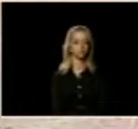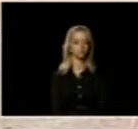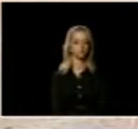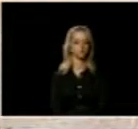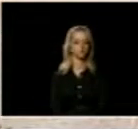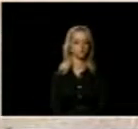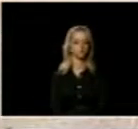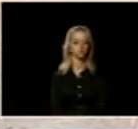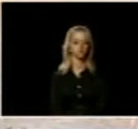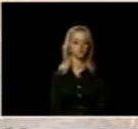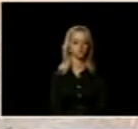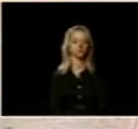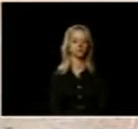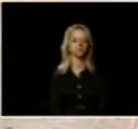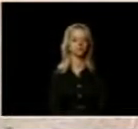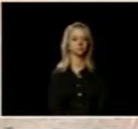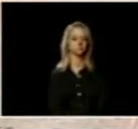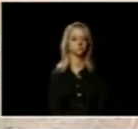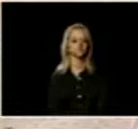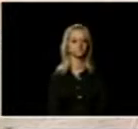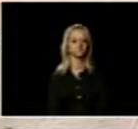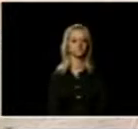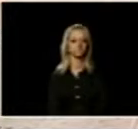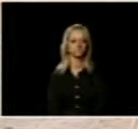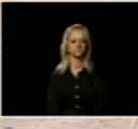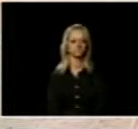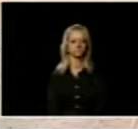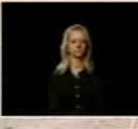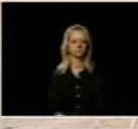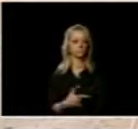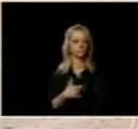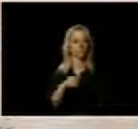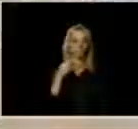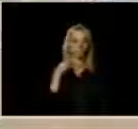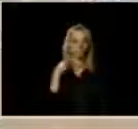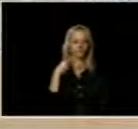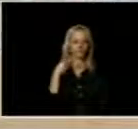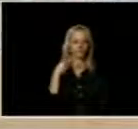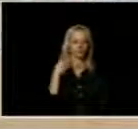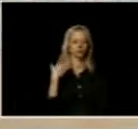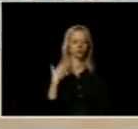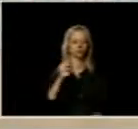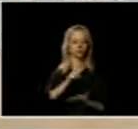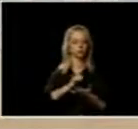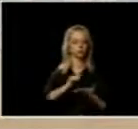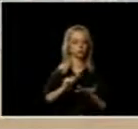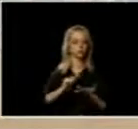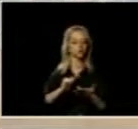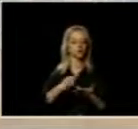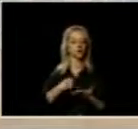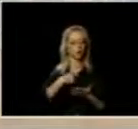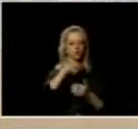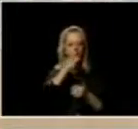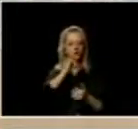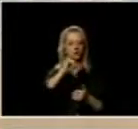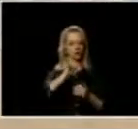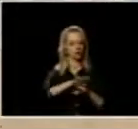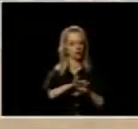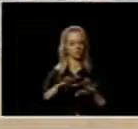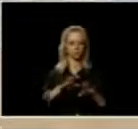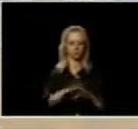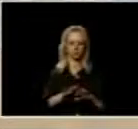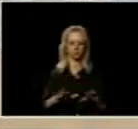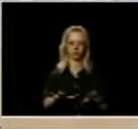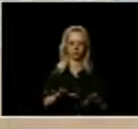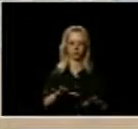Passa a fala da vereadora Vera Saba. Não havendo mais vereadores inscritos, declaro encerrada a presente sessão. Lembrando que